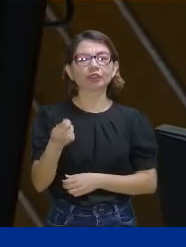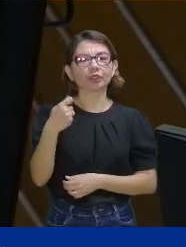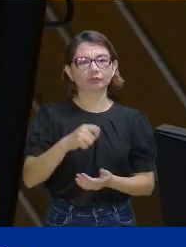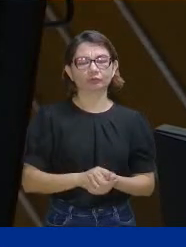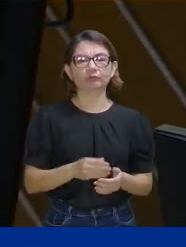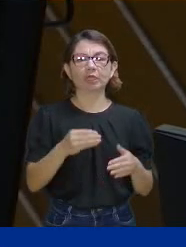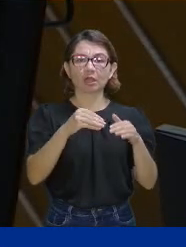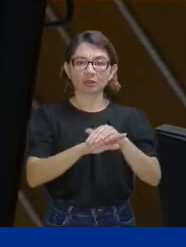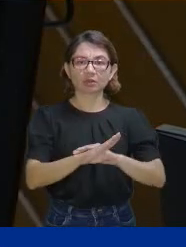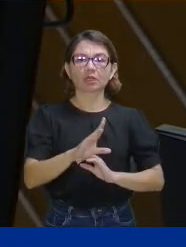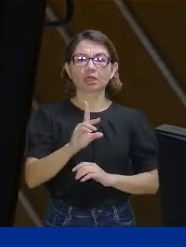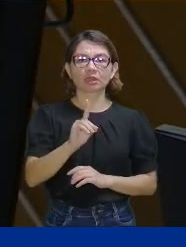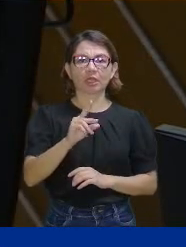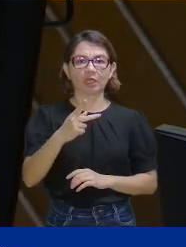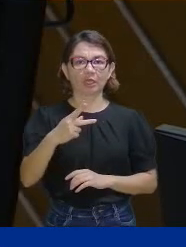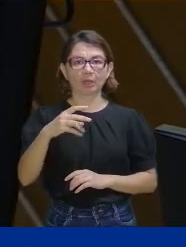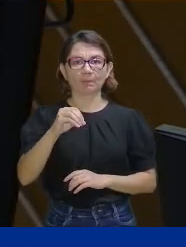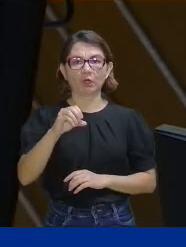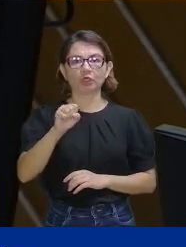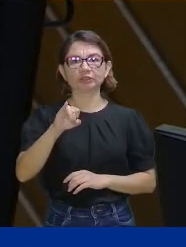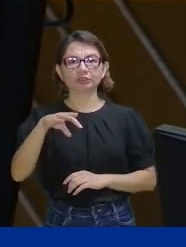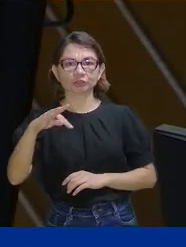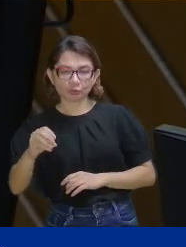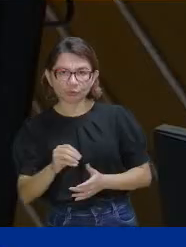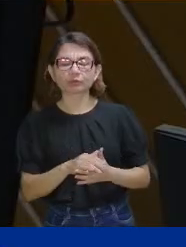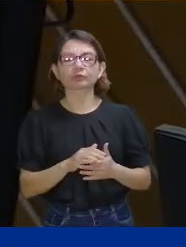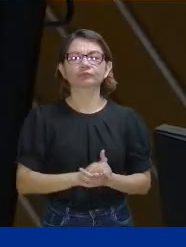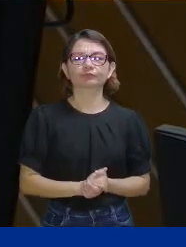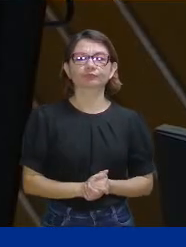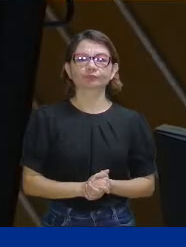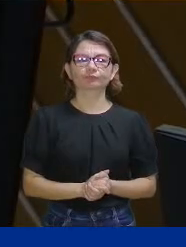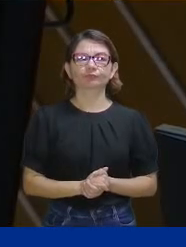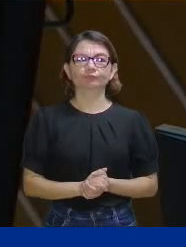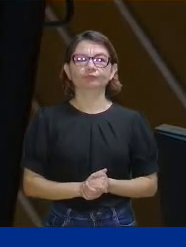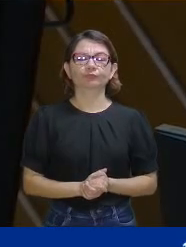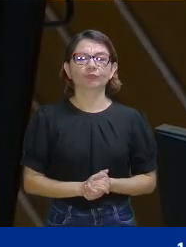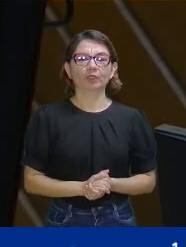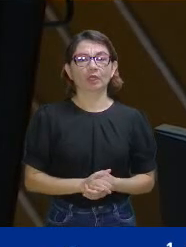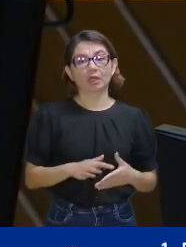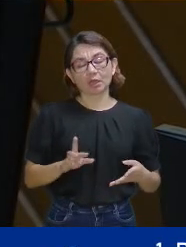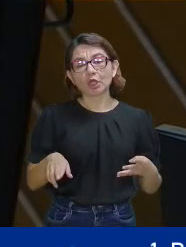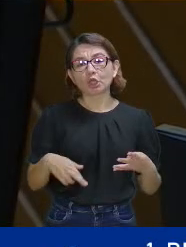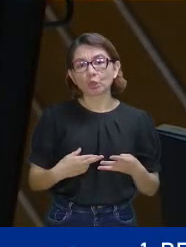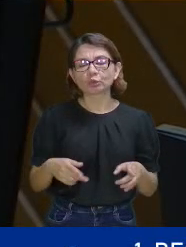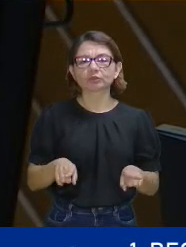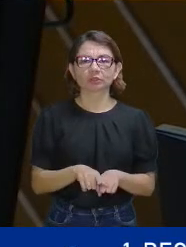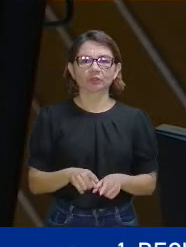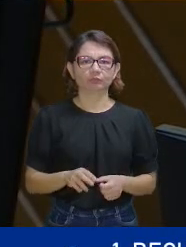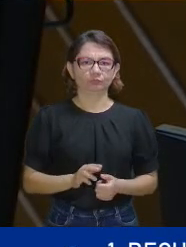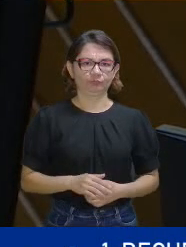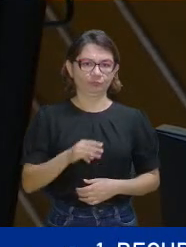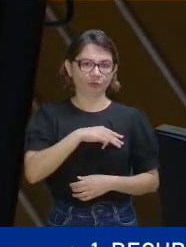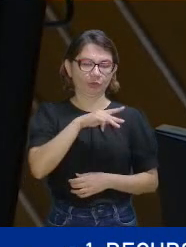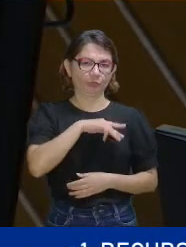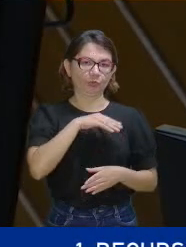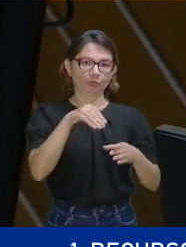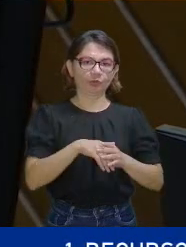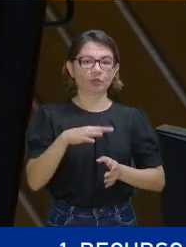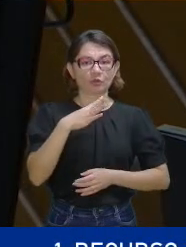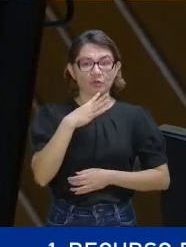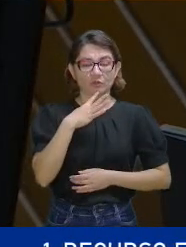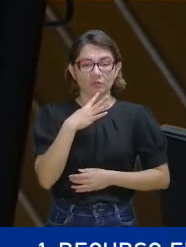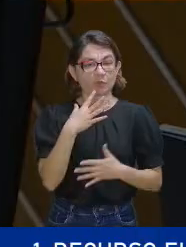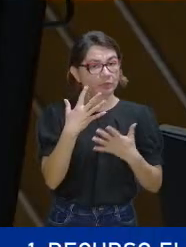final, requereu o conhecimento e o provimento do recurso. Em contra-razões, o Ministério Público Eleitoral pugnou pelo conhecimento